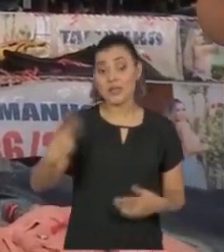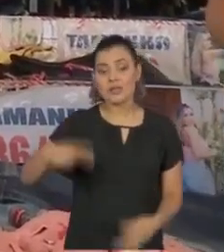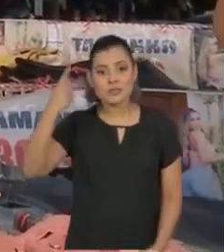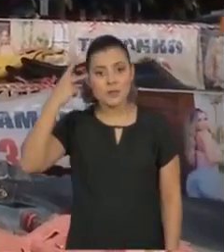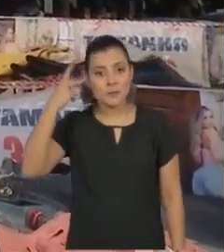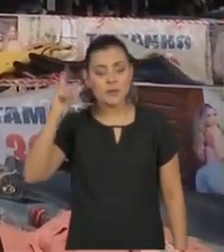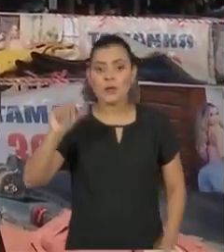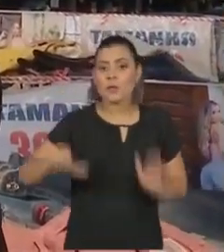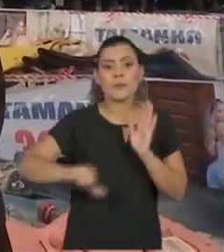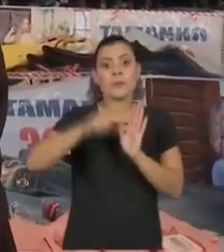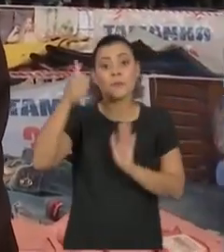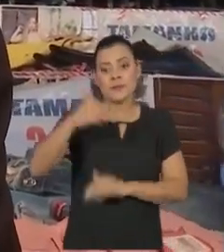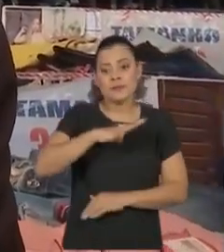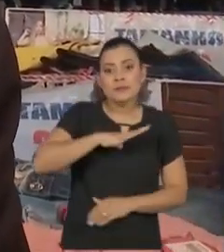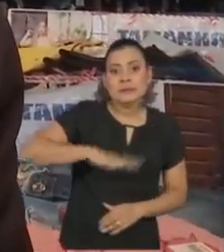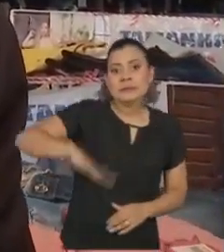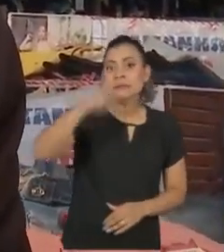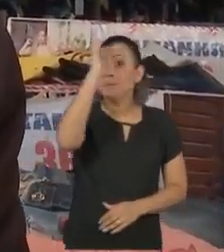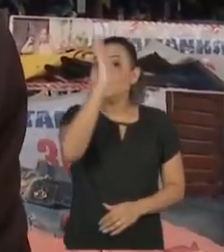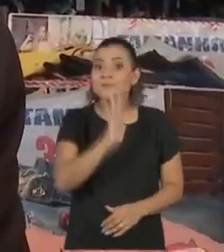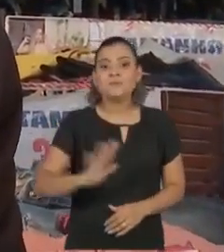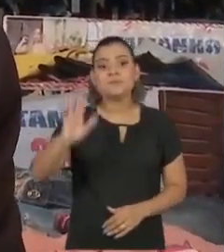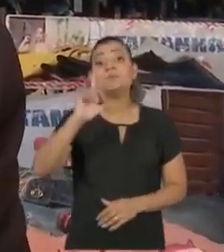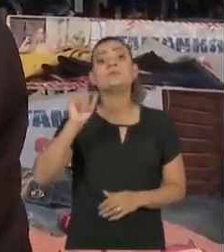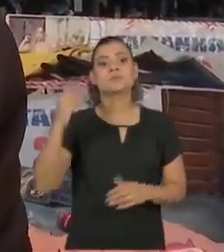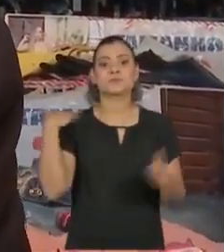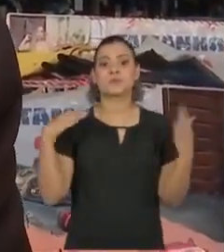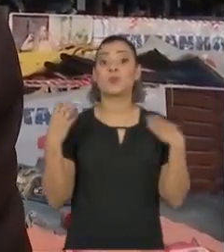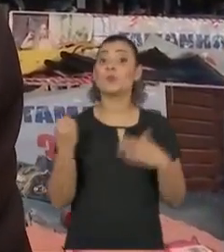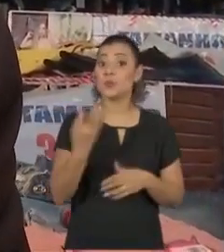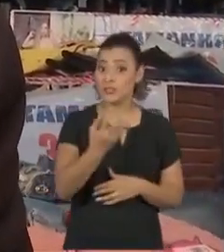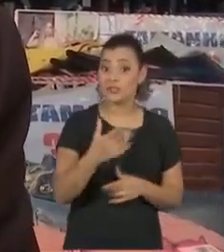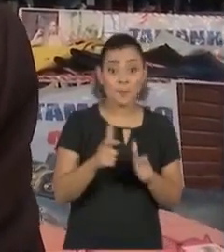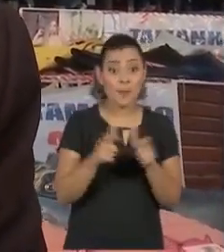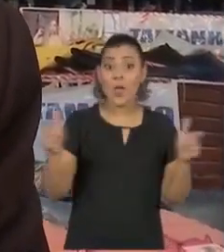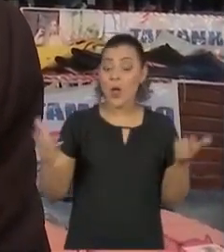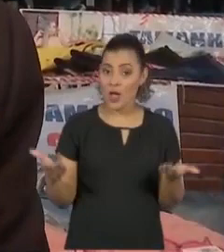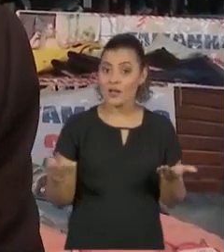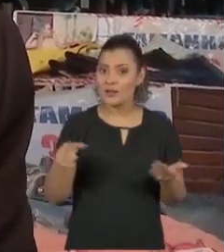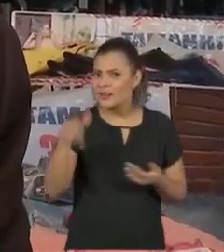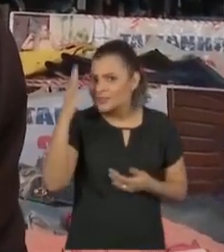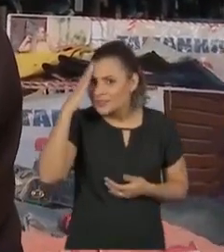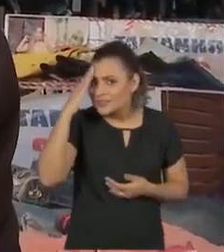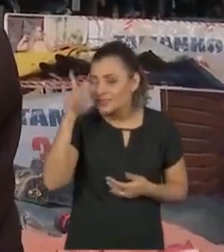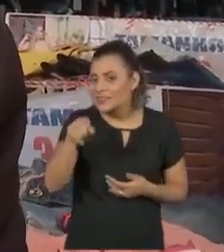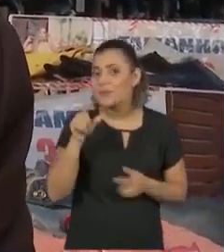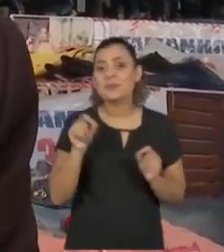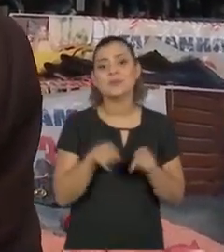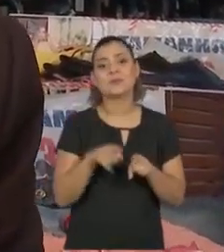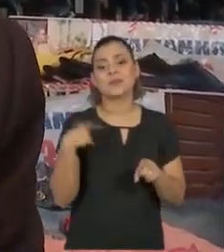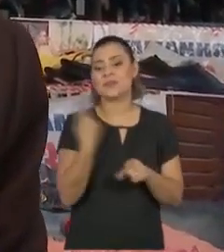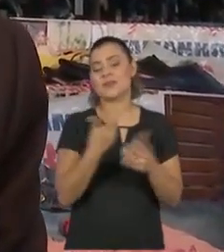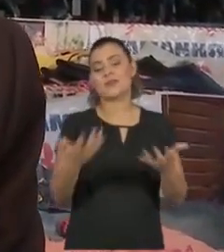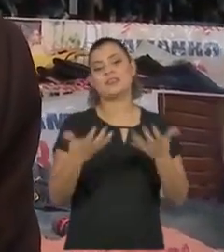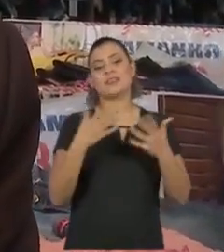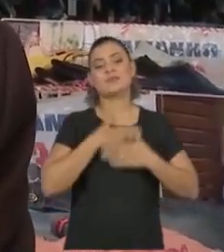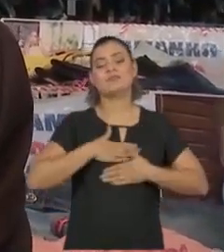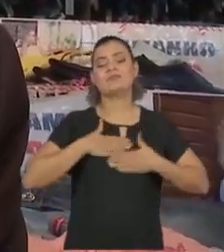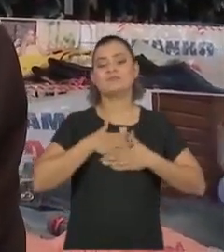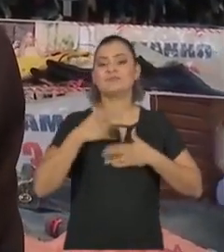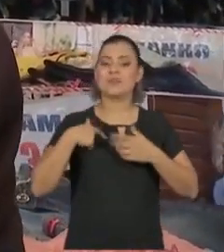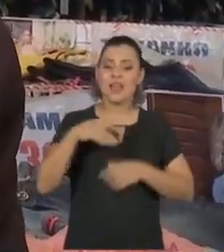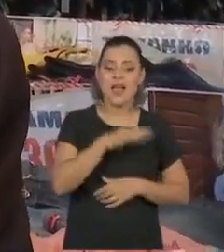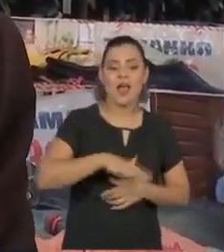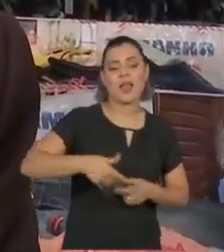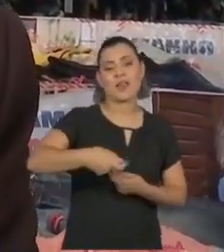hoje é a primeira cidade do Brasil em número de turistas. E o que nós gostaríamos muito é torná-la realmente muito grande nessa